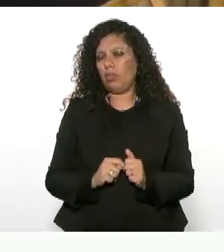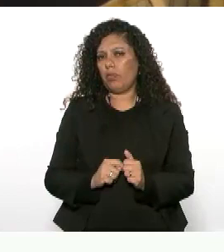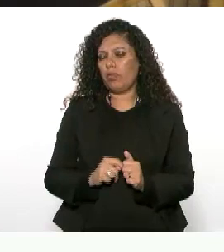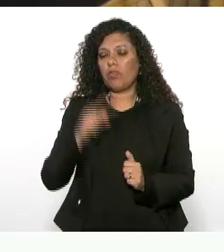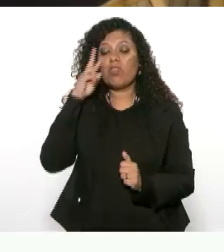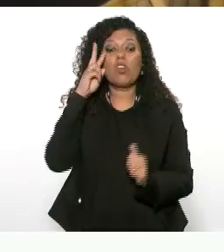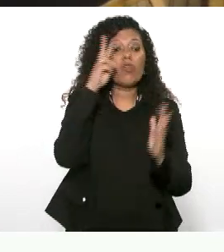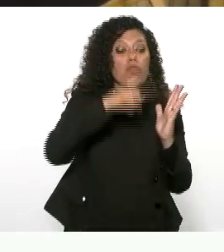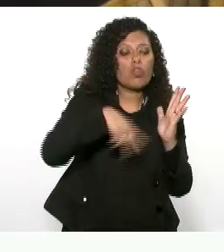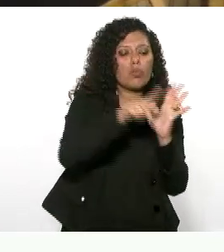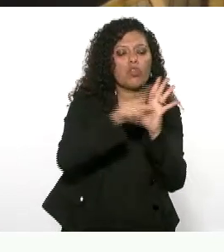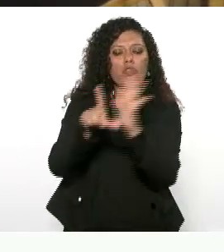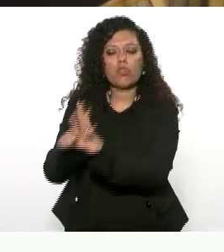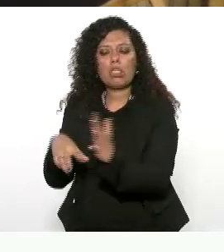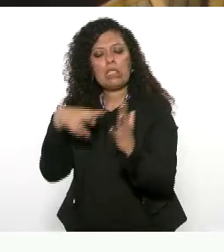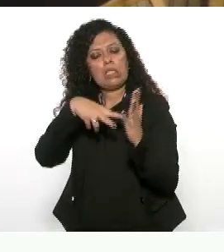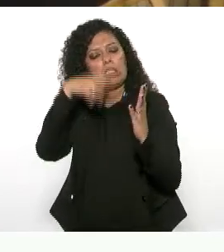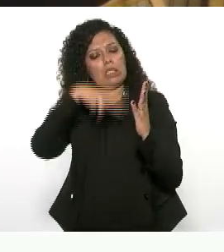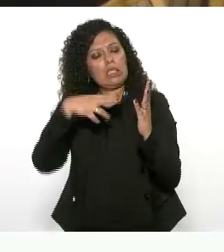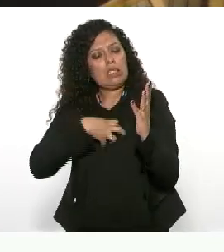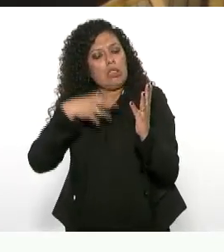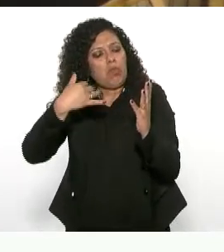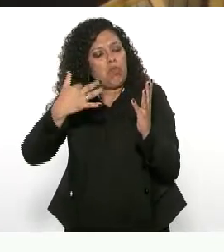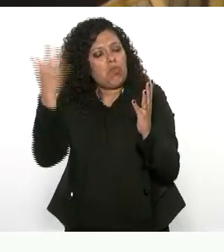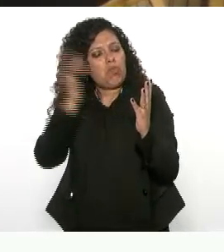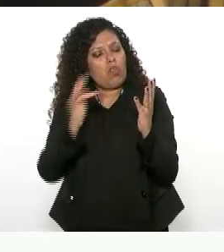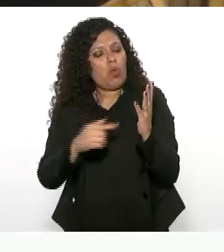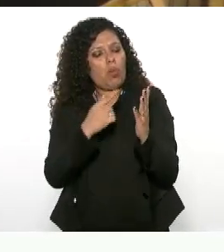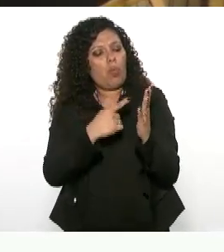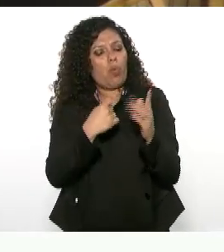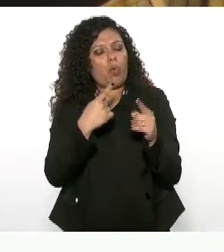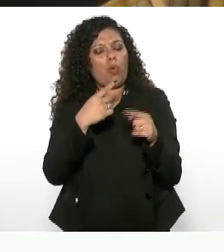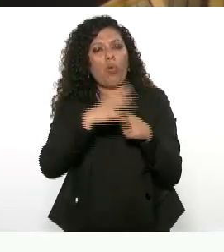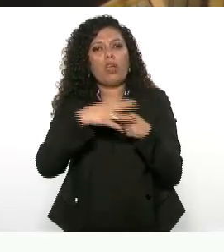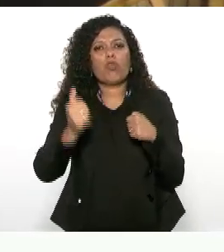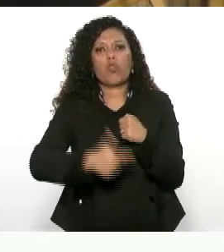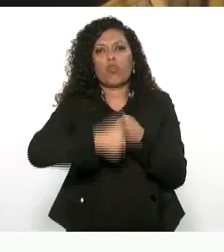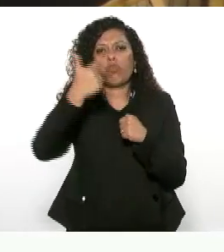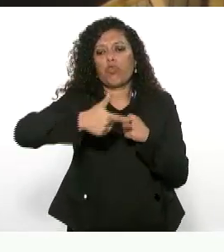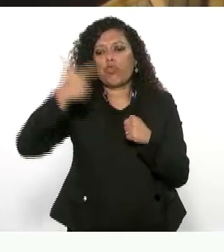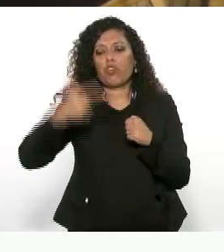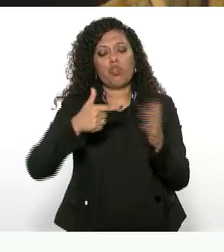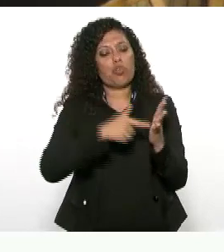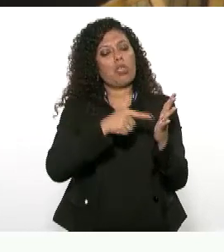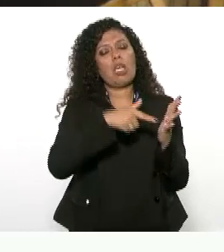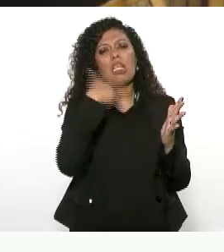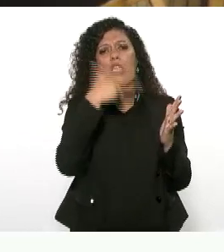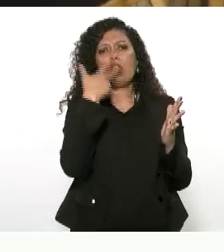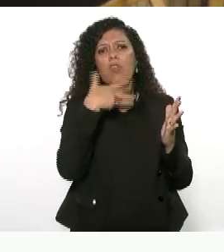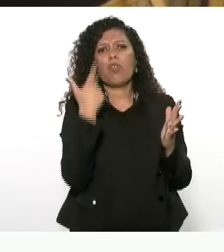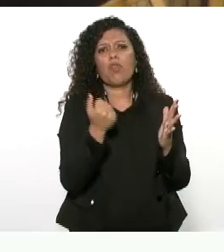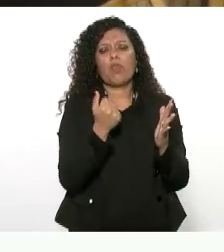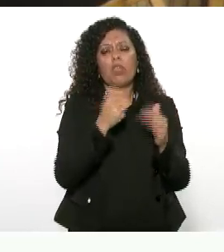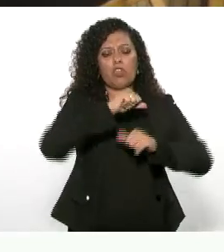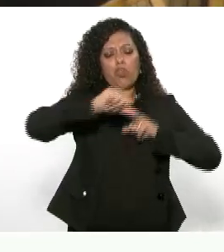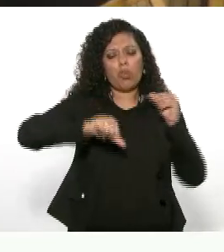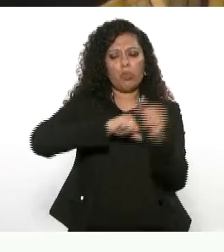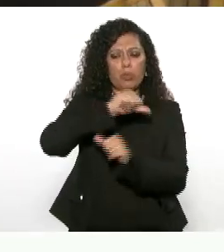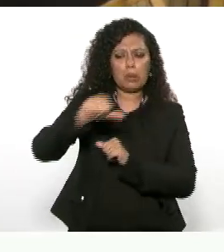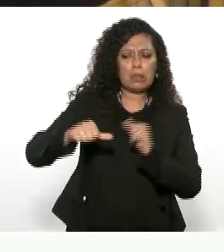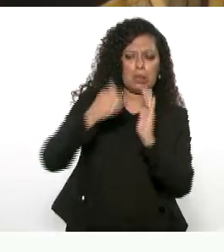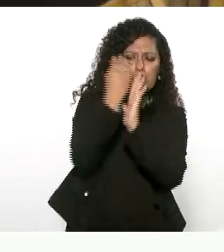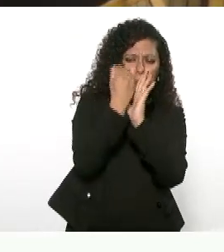Olhando o projeto, eu fiquei muito feliz com o artigo 22, que traz critérios diferenciados de avaliação